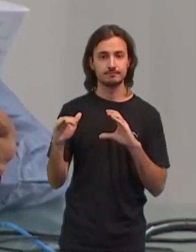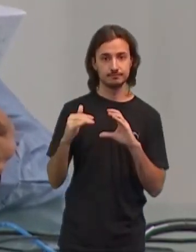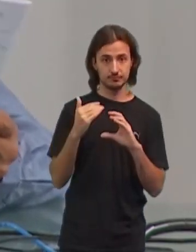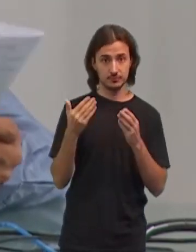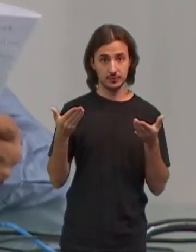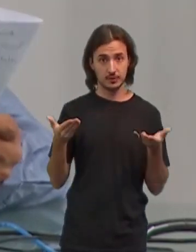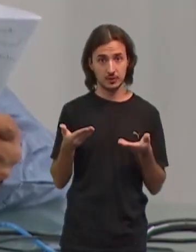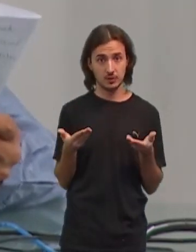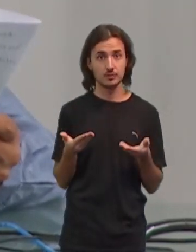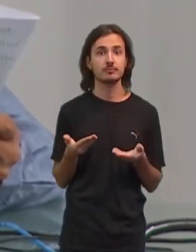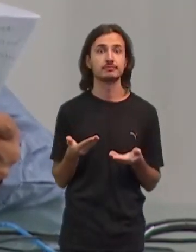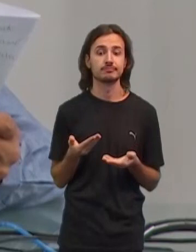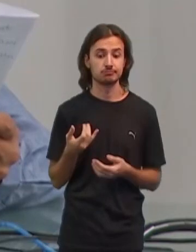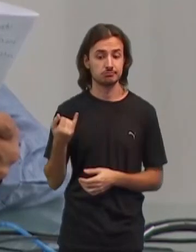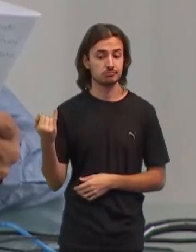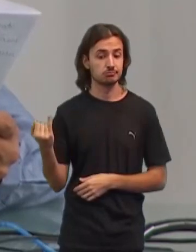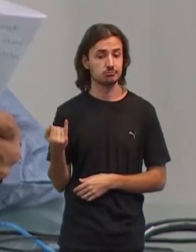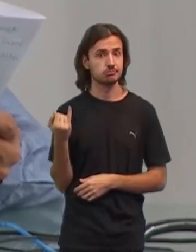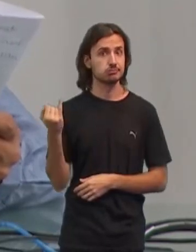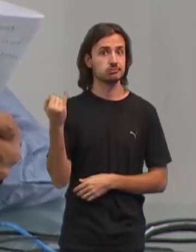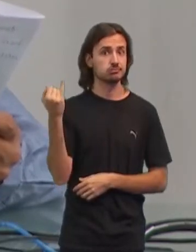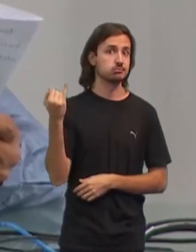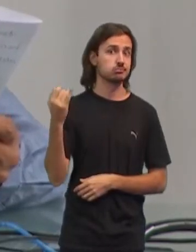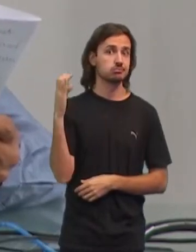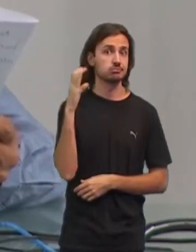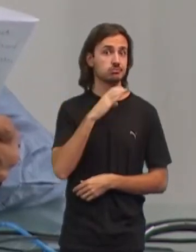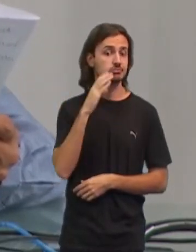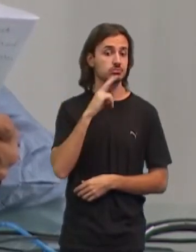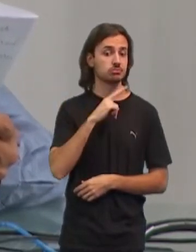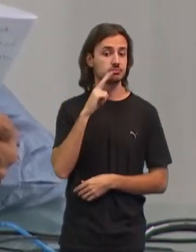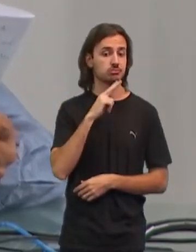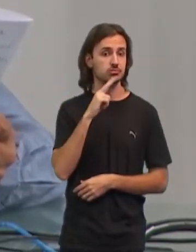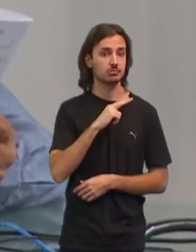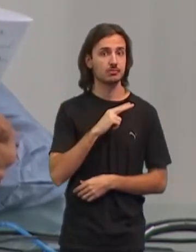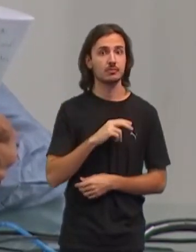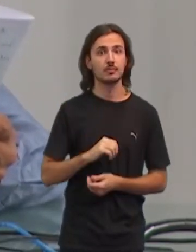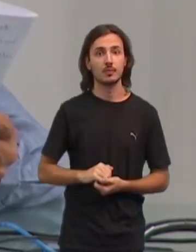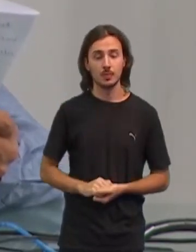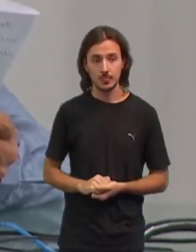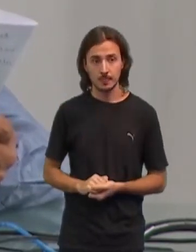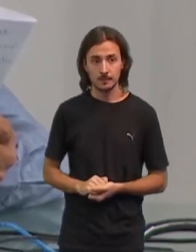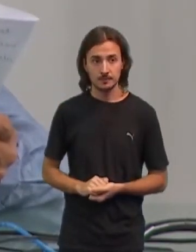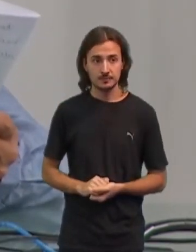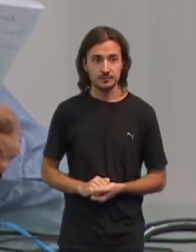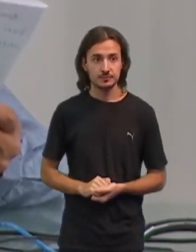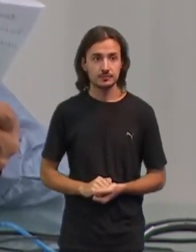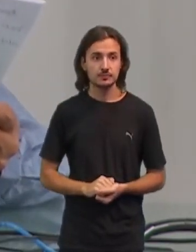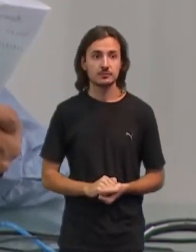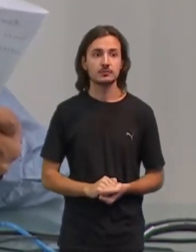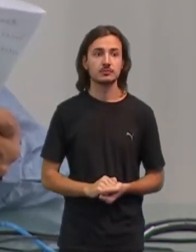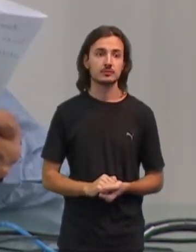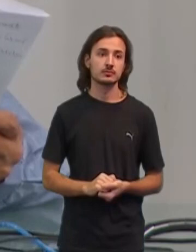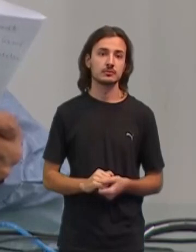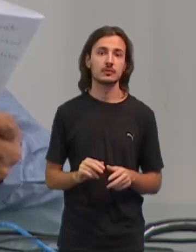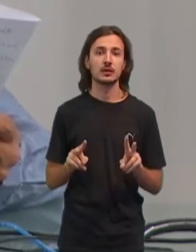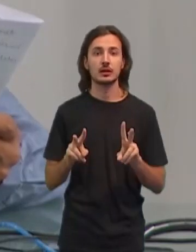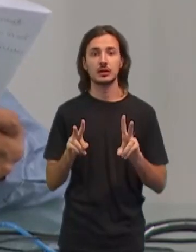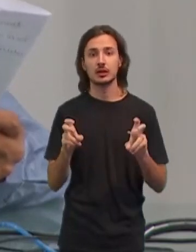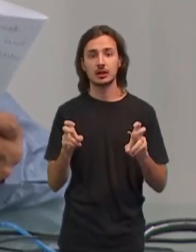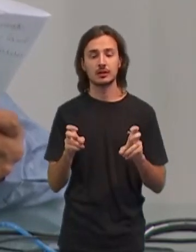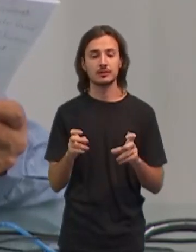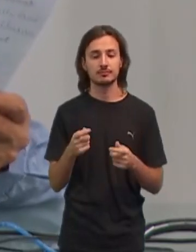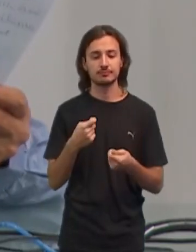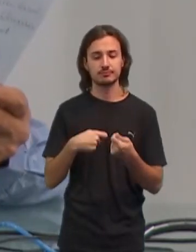de urgência, pedir, se possível, para que nós possamos dar os pareceres, comissões de legislação, de finanças